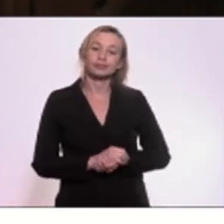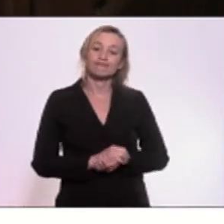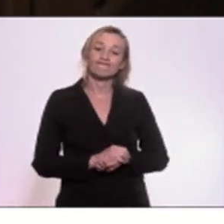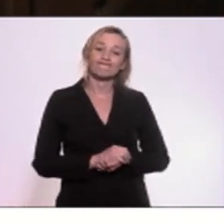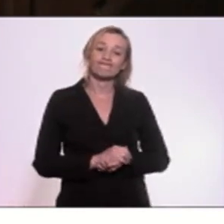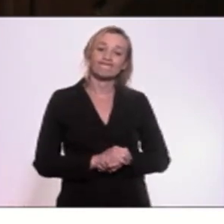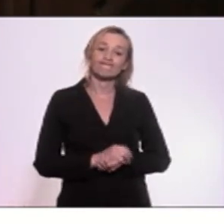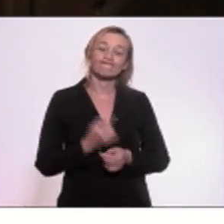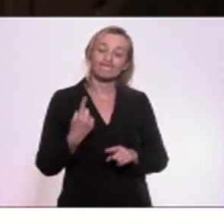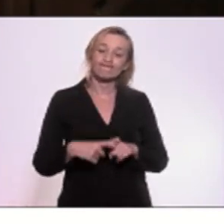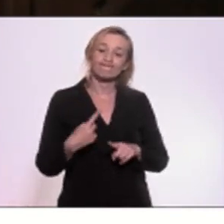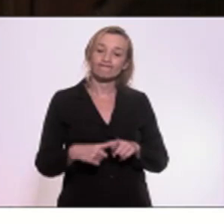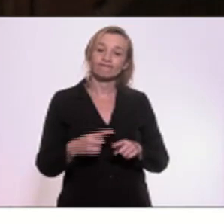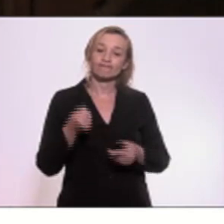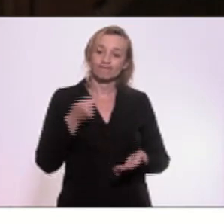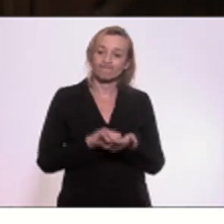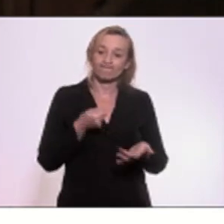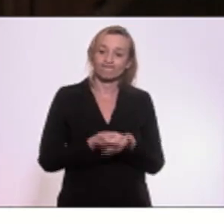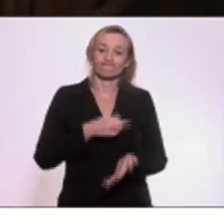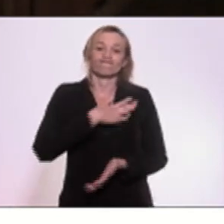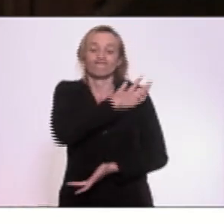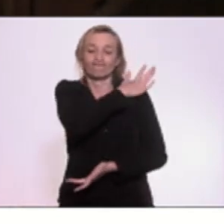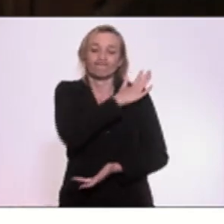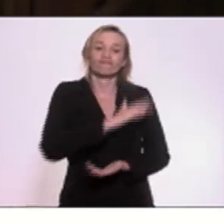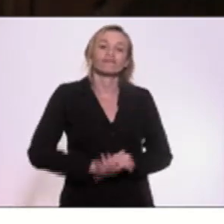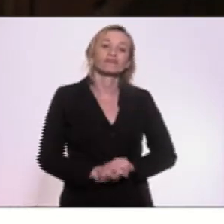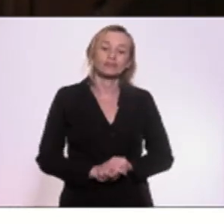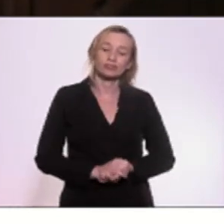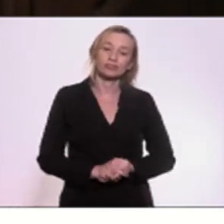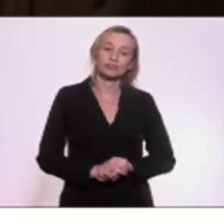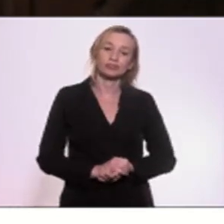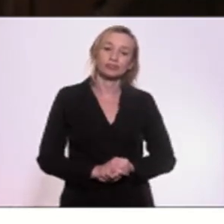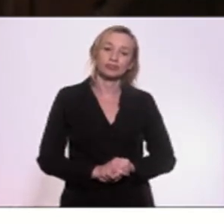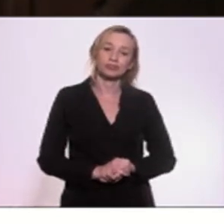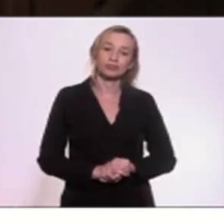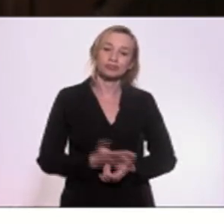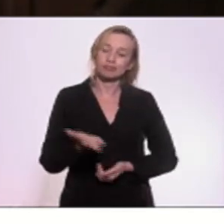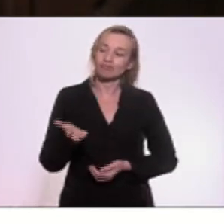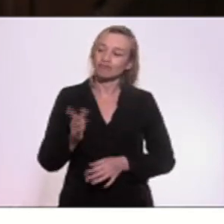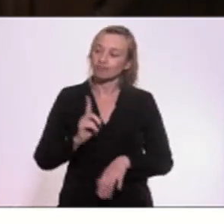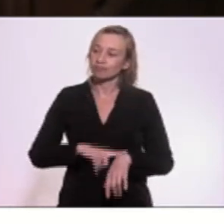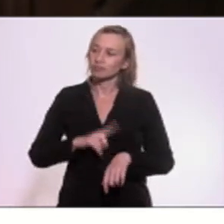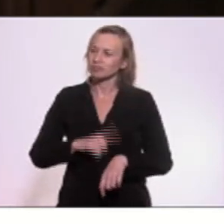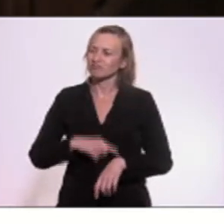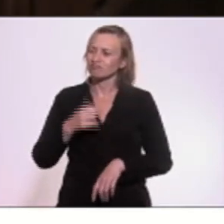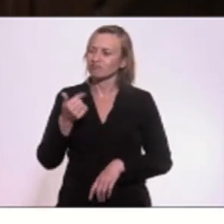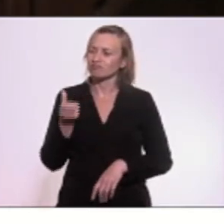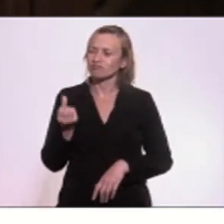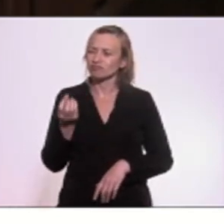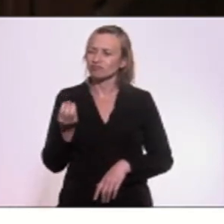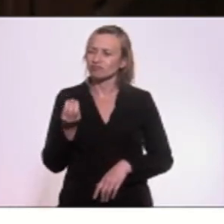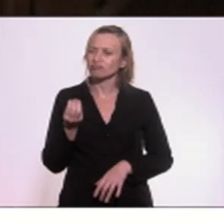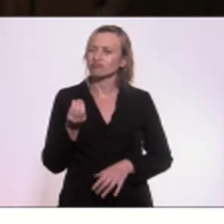Porque na ditadura, lá nos tempos da década de 60,